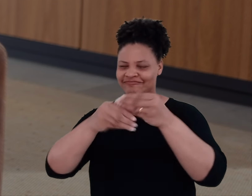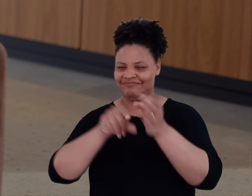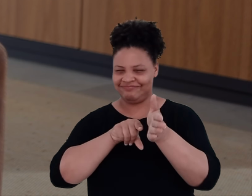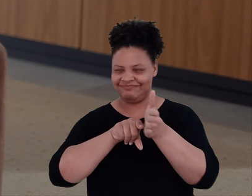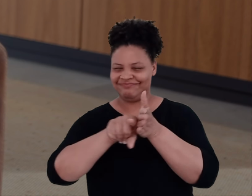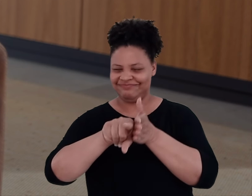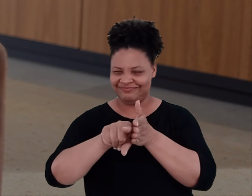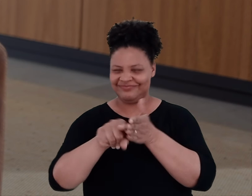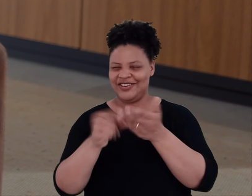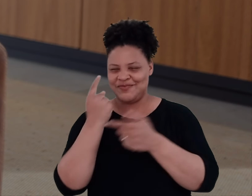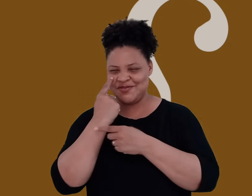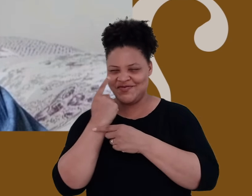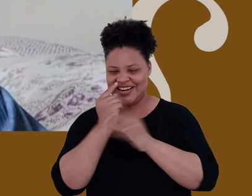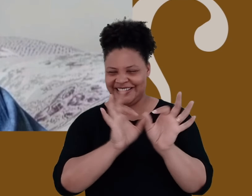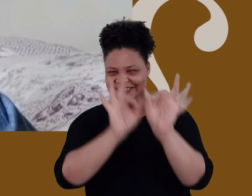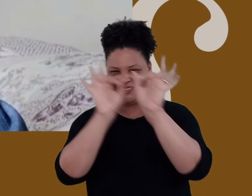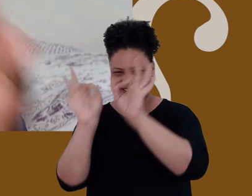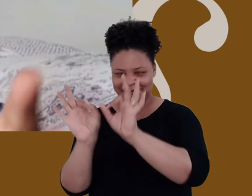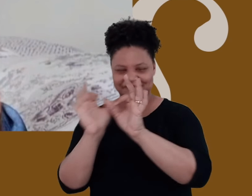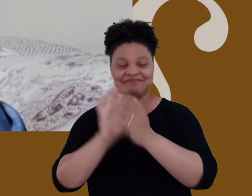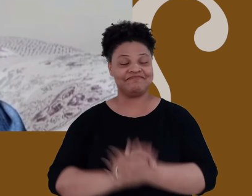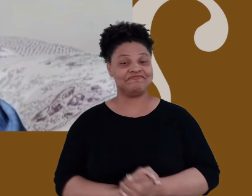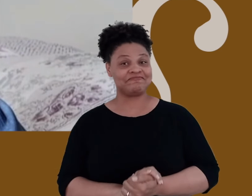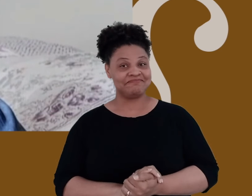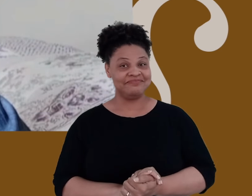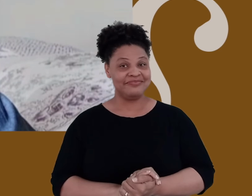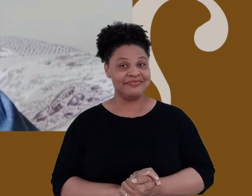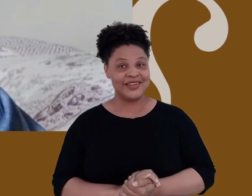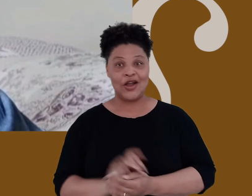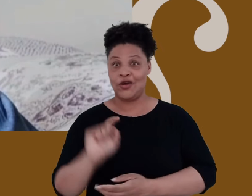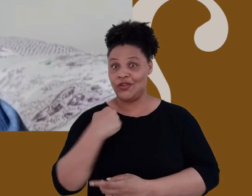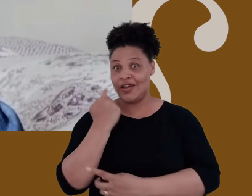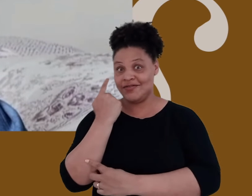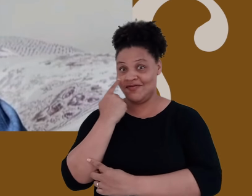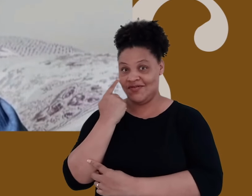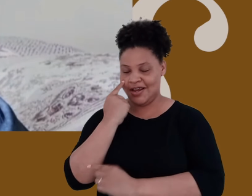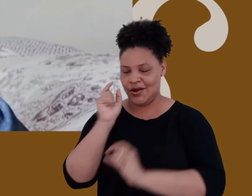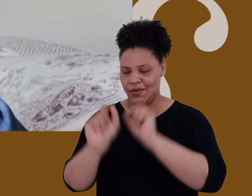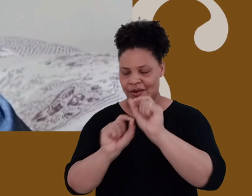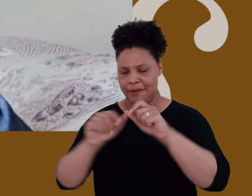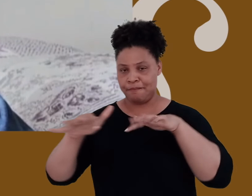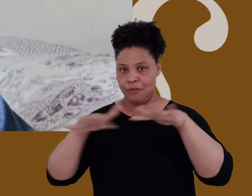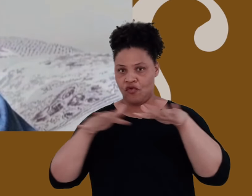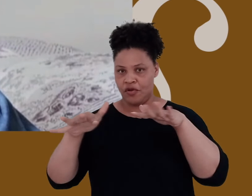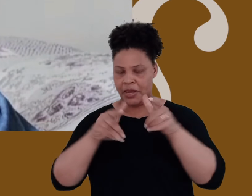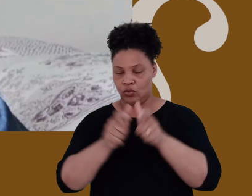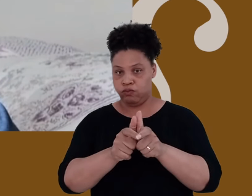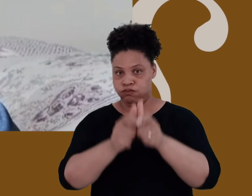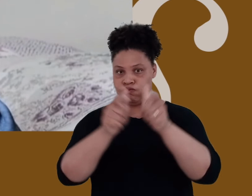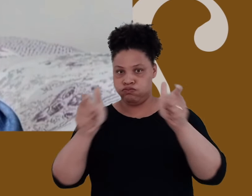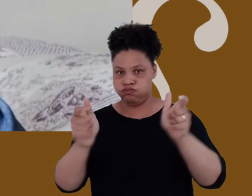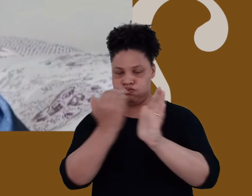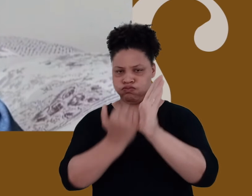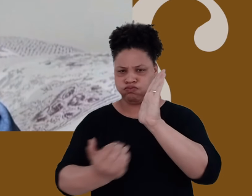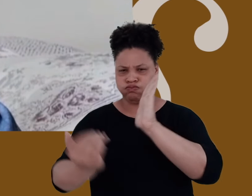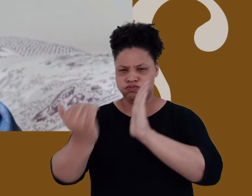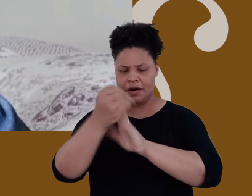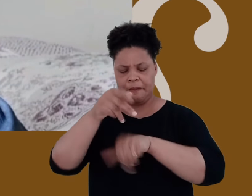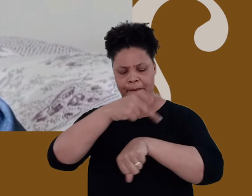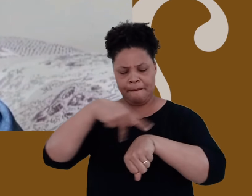esse debate. Vamos conferir. Nós temos visto aí um movimento muito grande, globalmente, das grandes corporações em países como